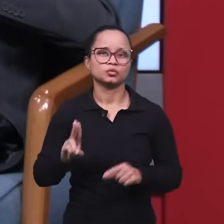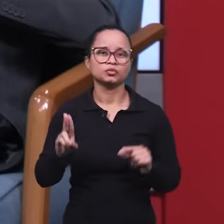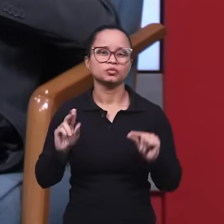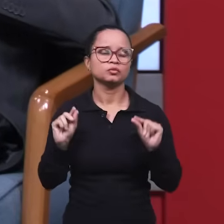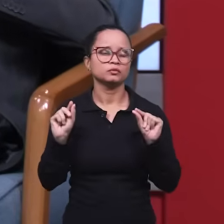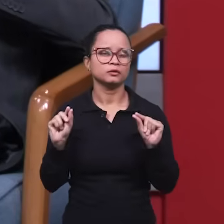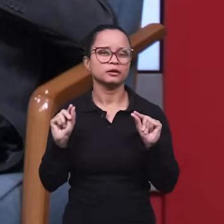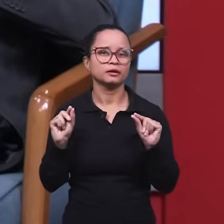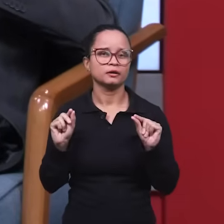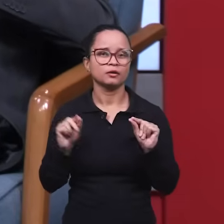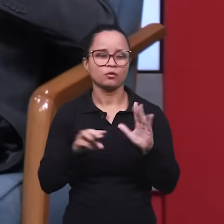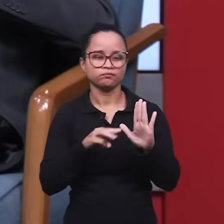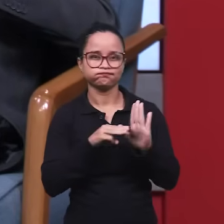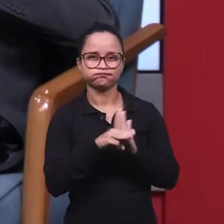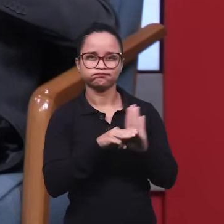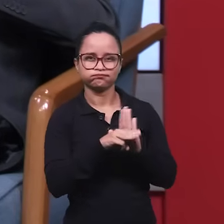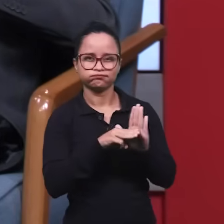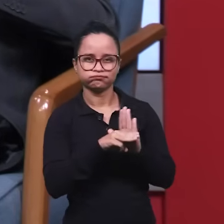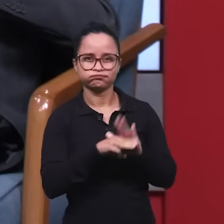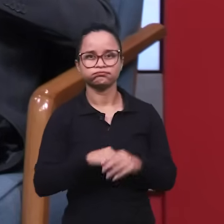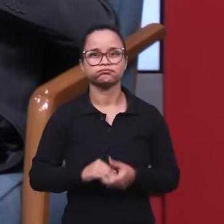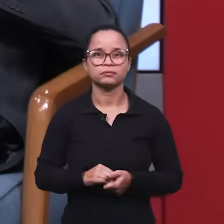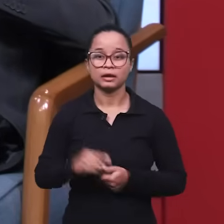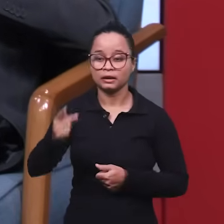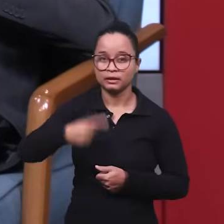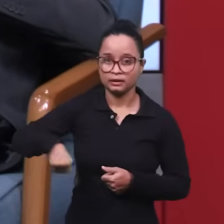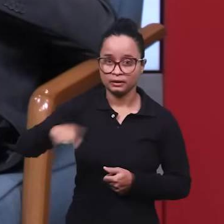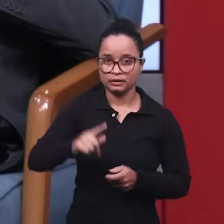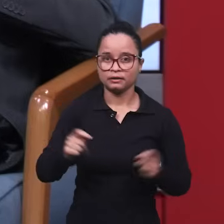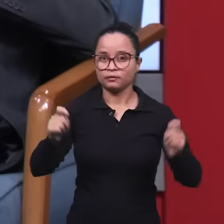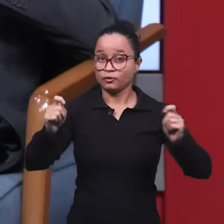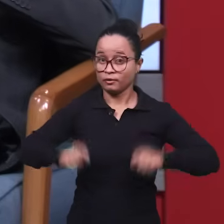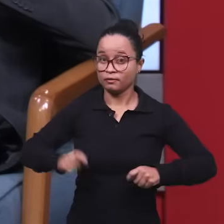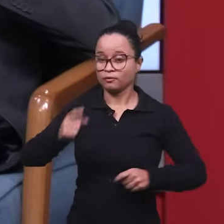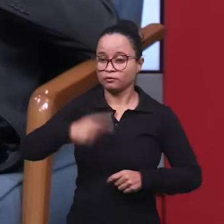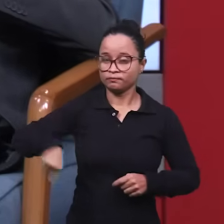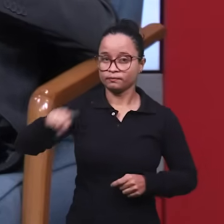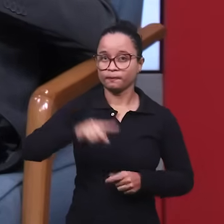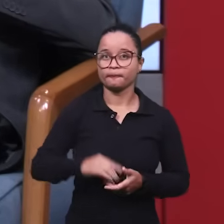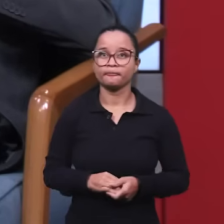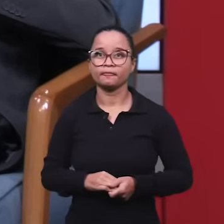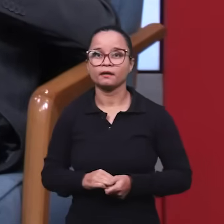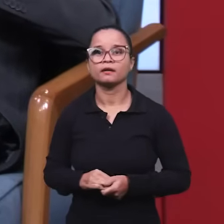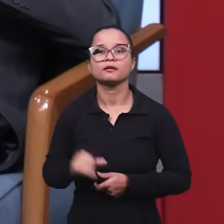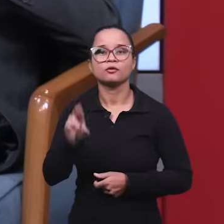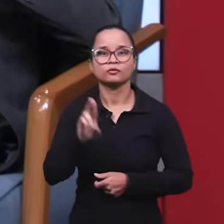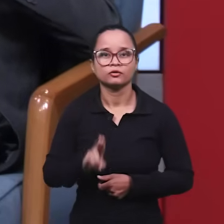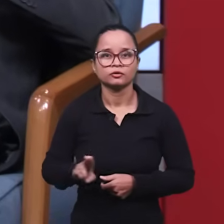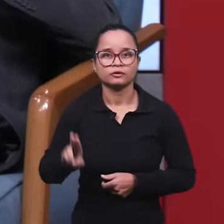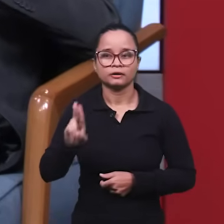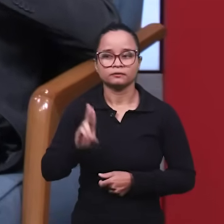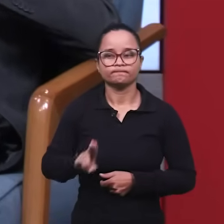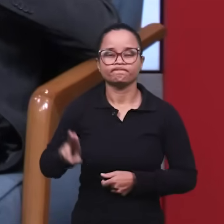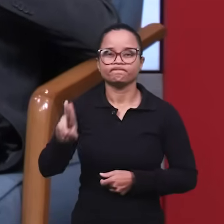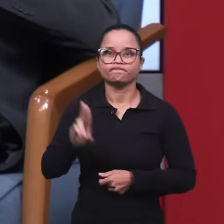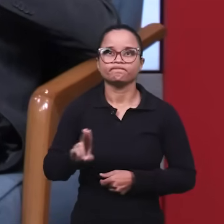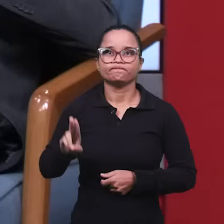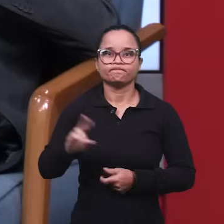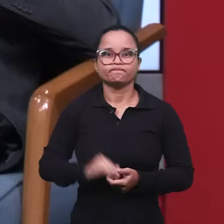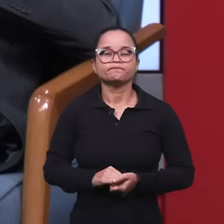usamos como método para que nós possamos, como